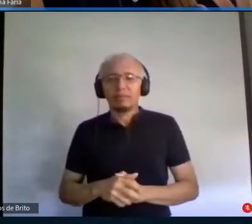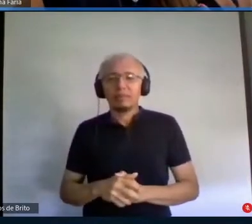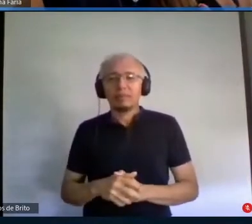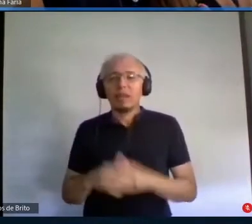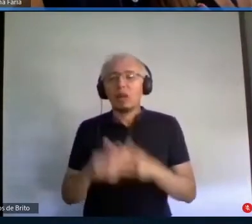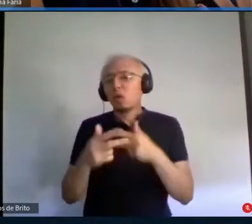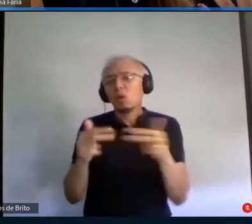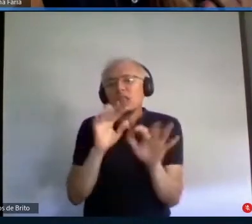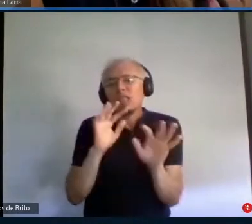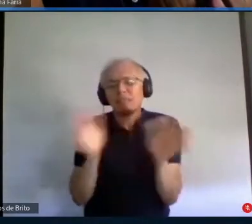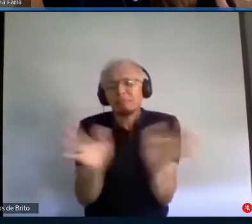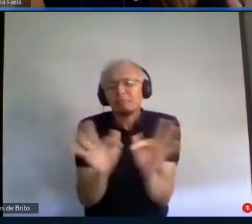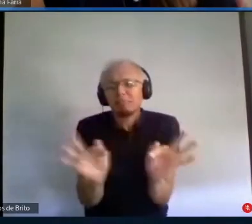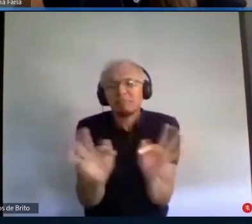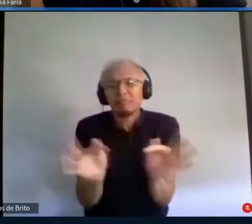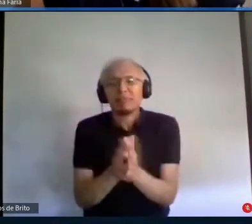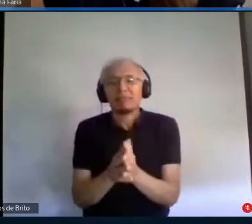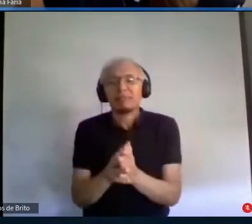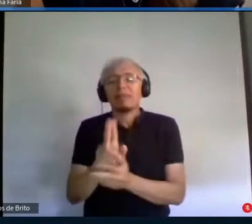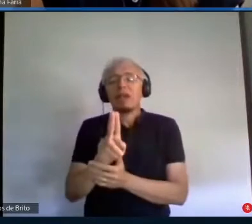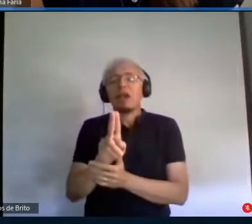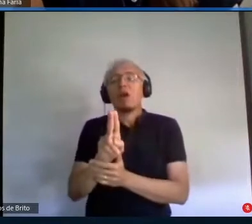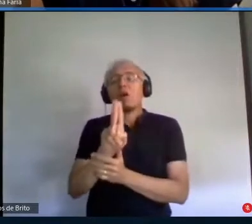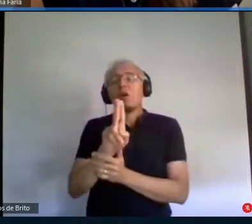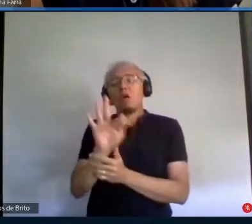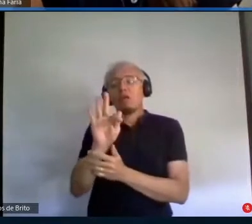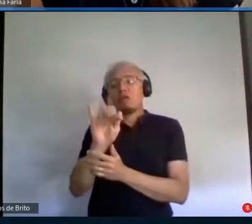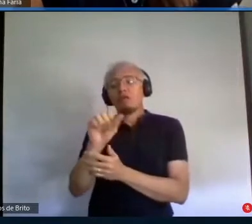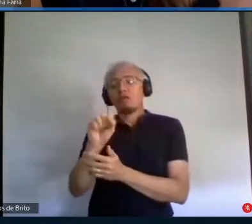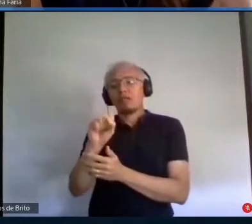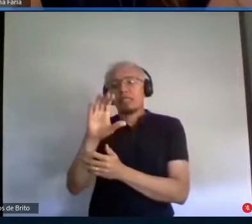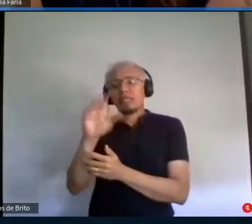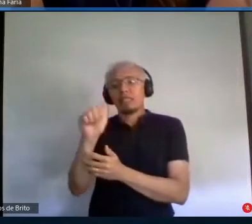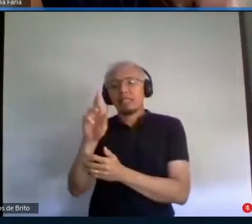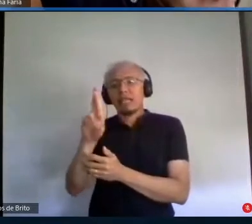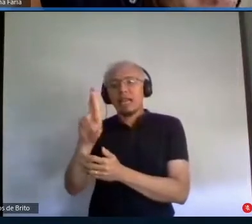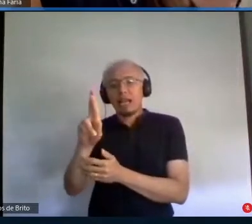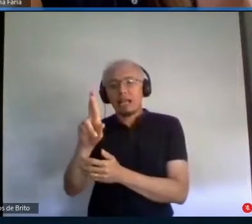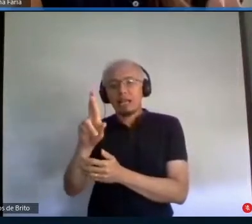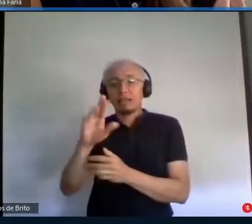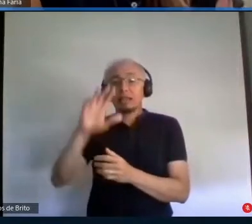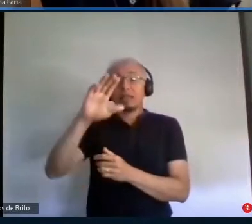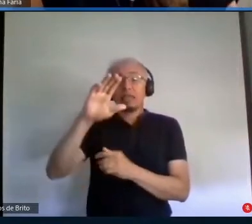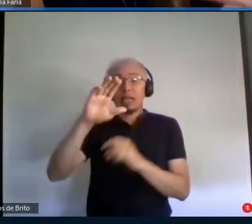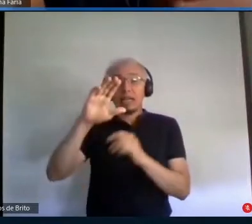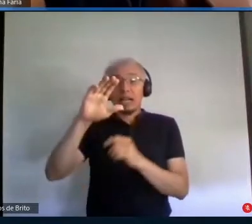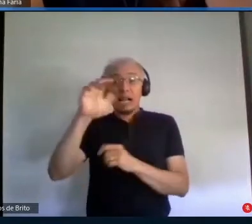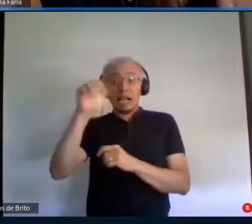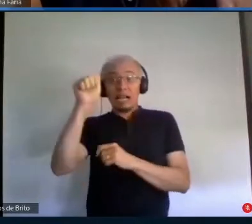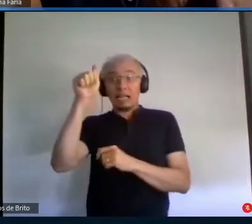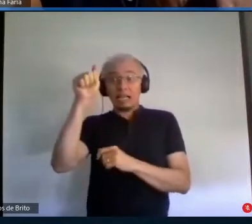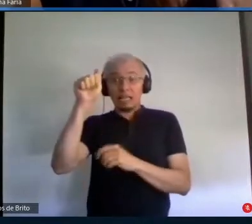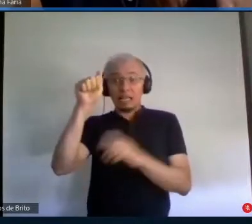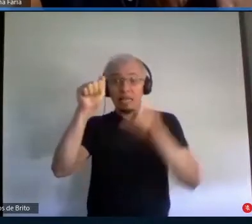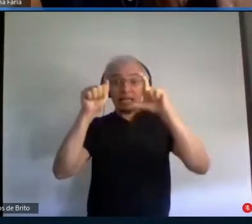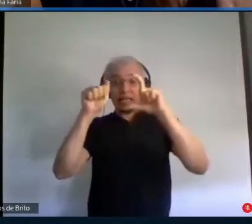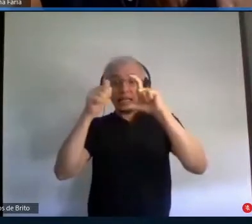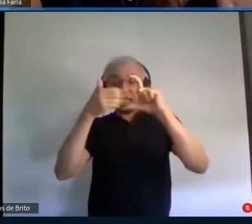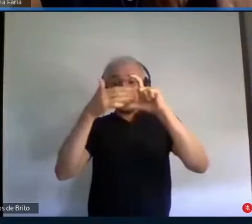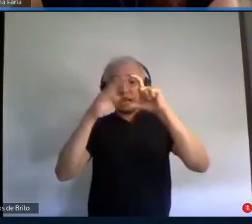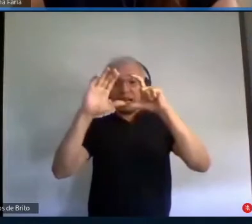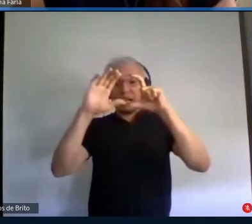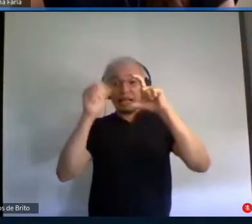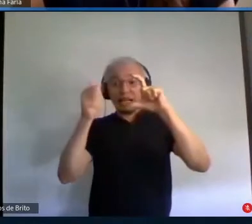Certo. O FSCAR, por exemplo, está com CAR maiúsculo e eles usam minúsculo, né? SENAC está mais